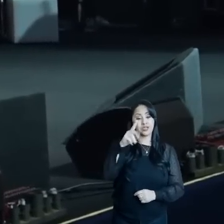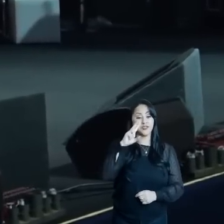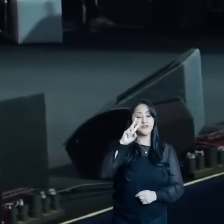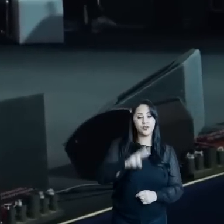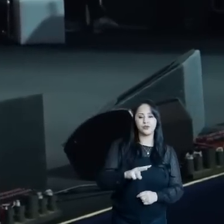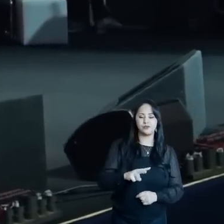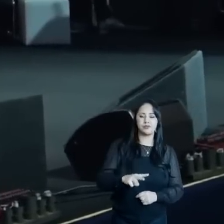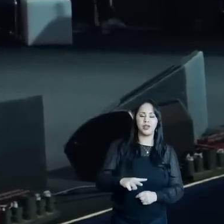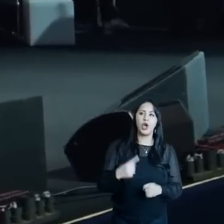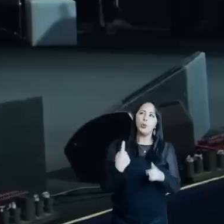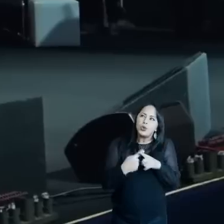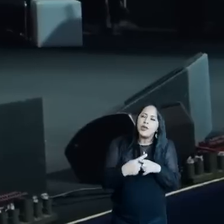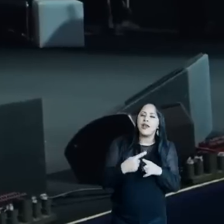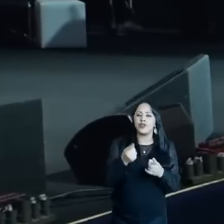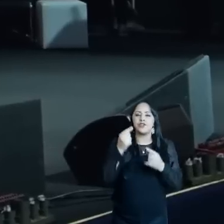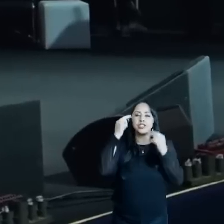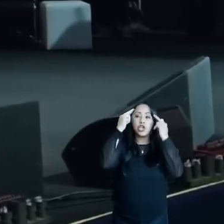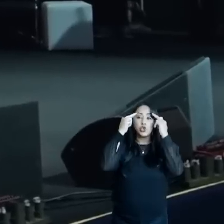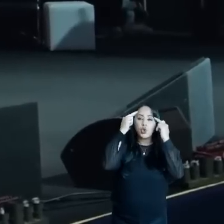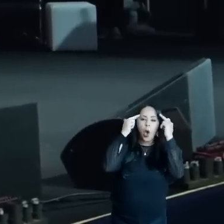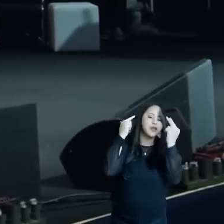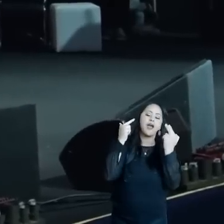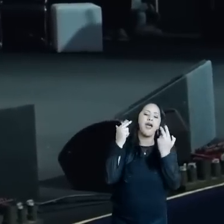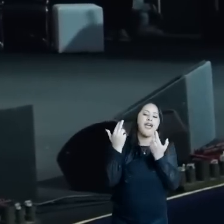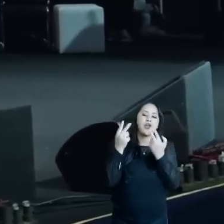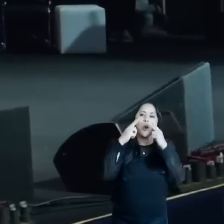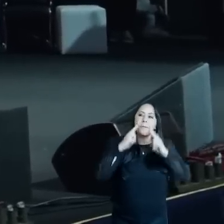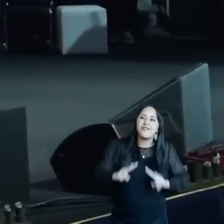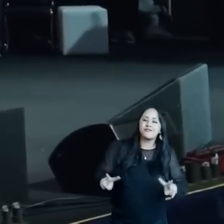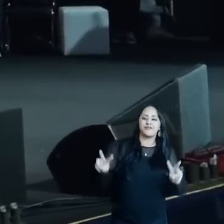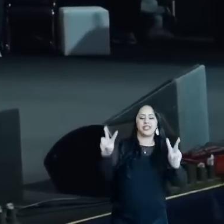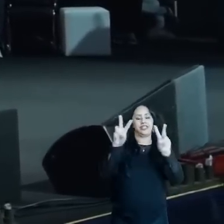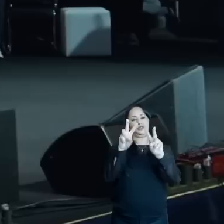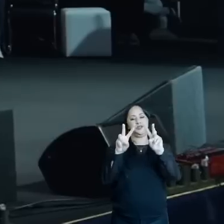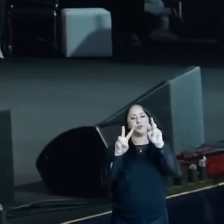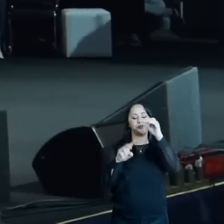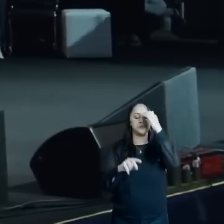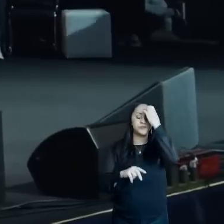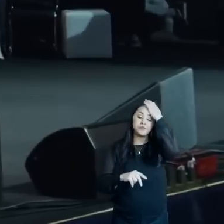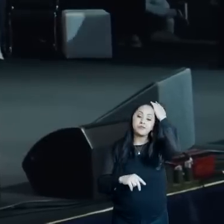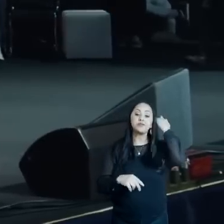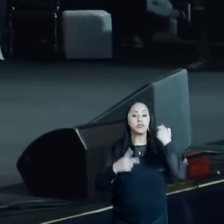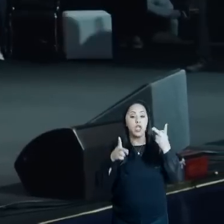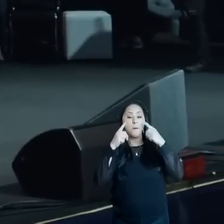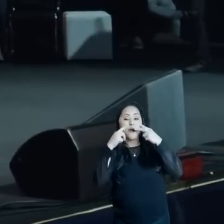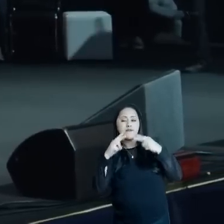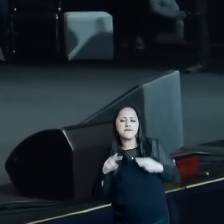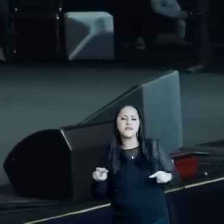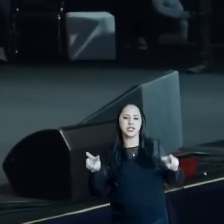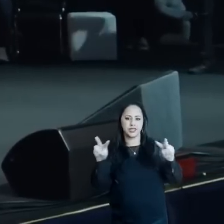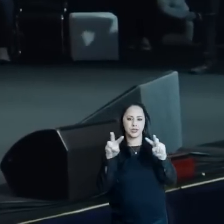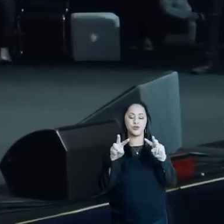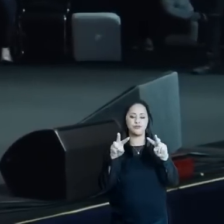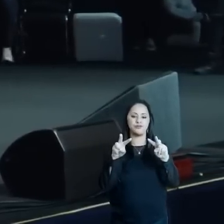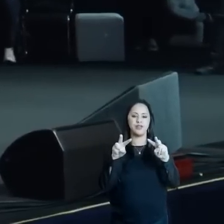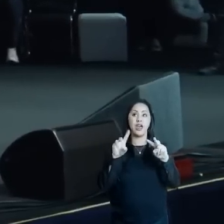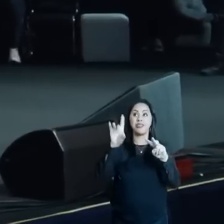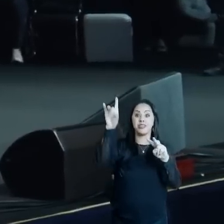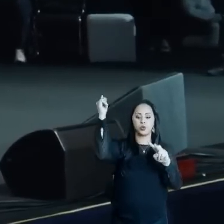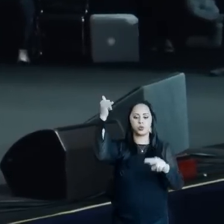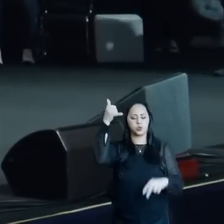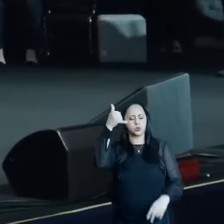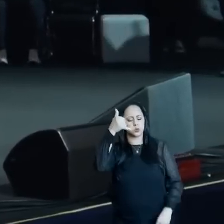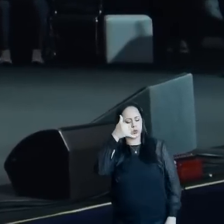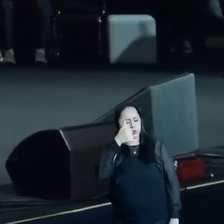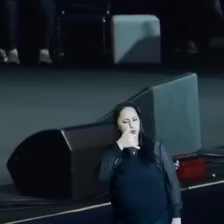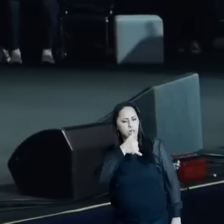viu, e quando você sonha, é uma visualização, dá uma água para mim. Quando você sonha, é uma visualização, é Deus falando